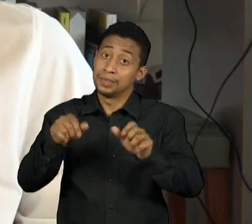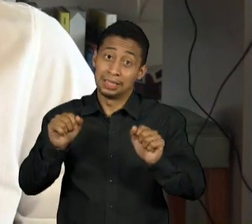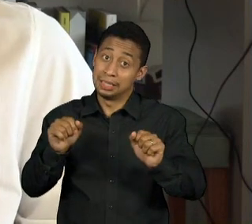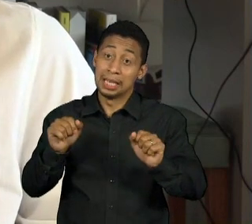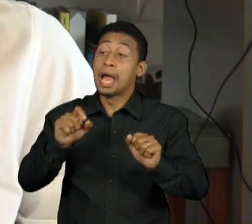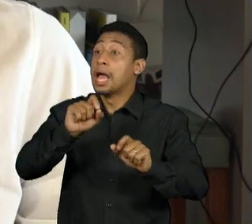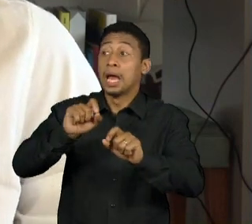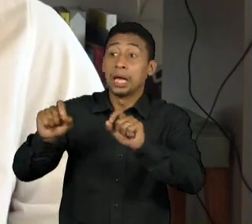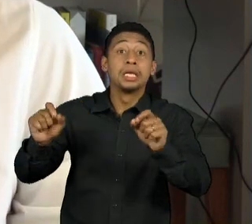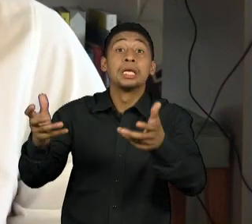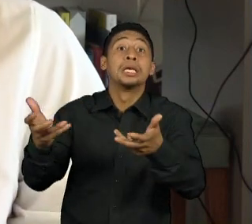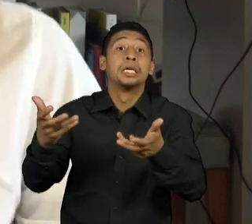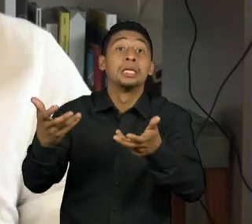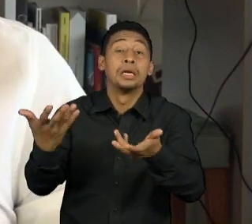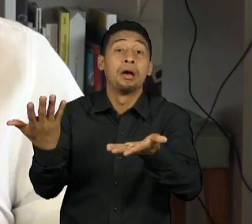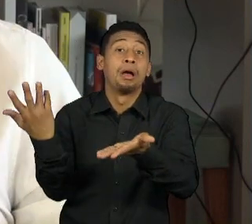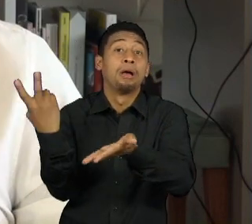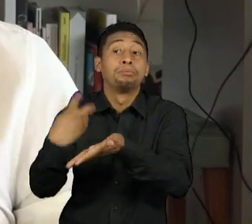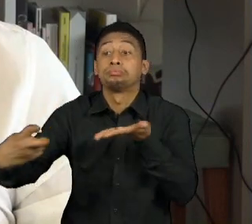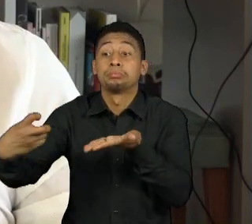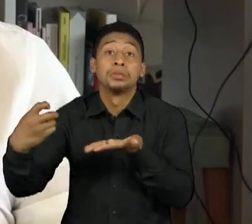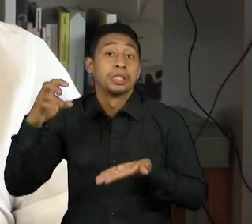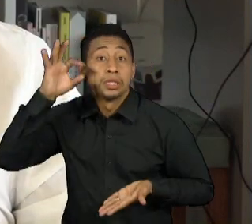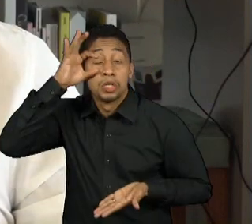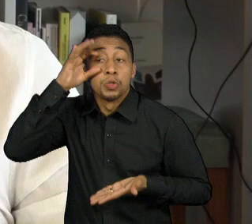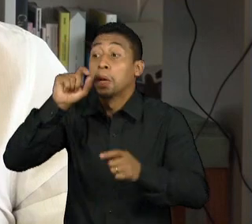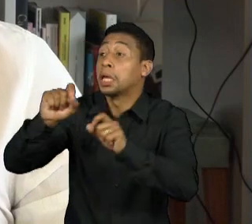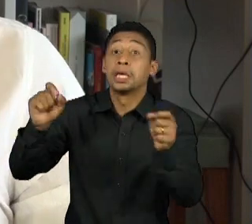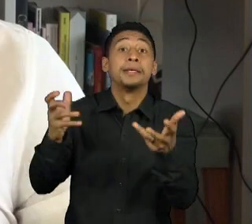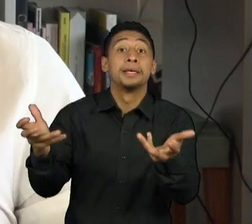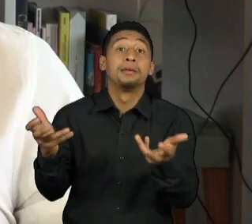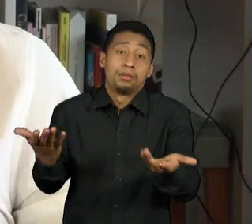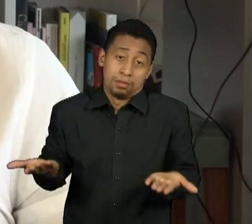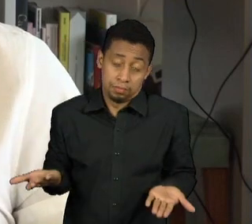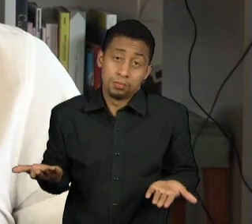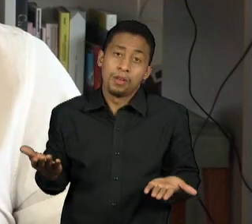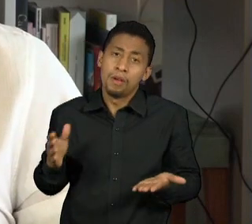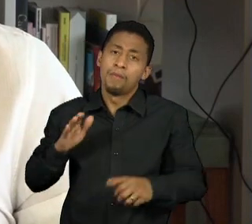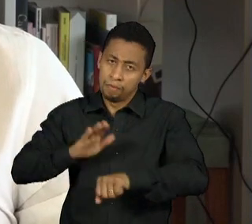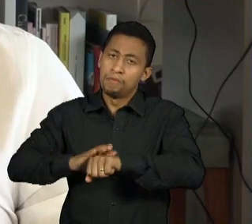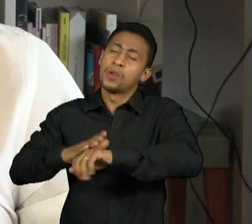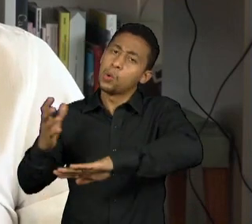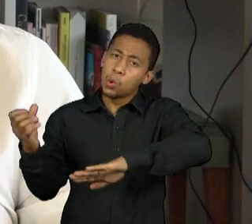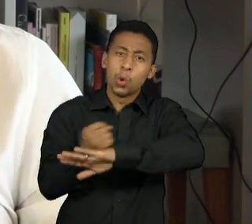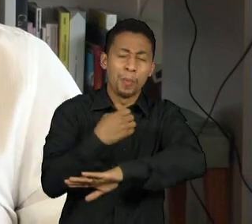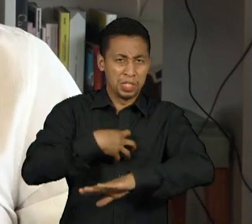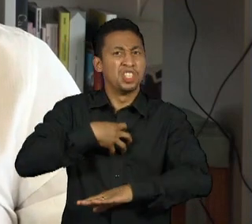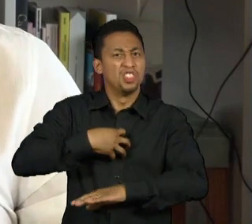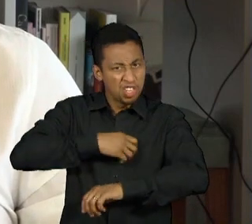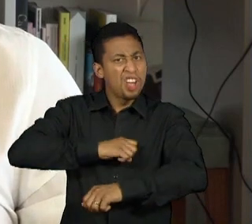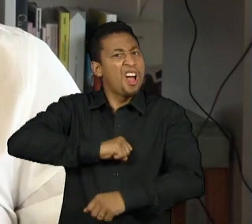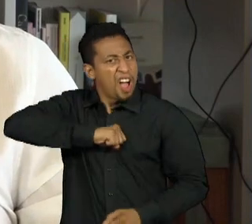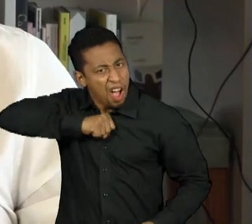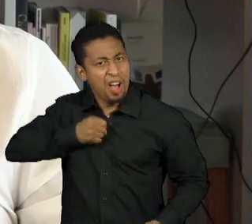Quem queria o golpe da Dilma? Claro que eu não queria, mas eu tenho raiva que tenha chegado naquele ponto.